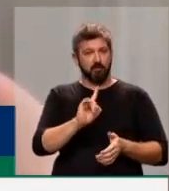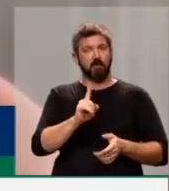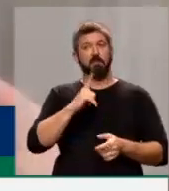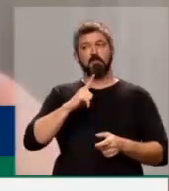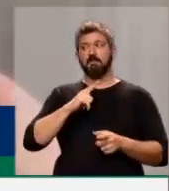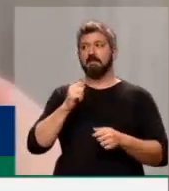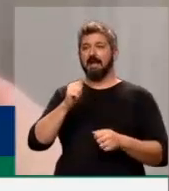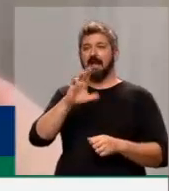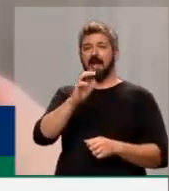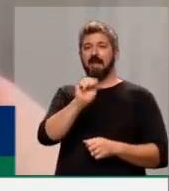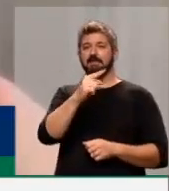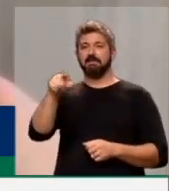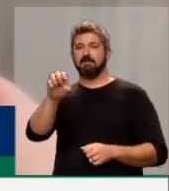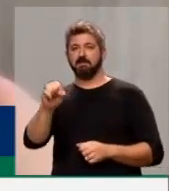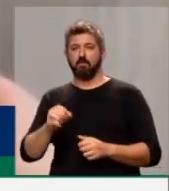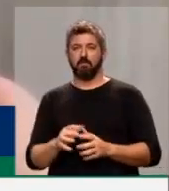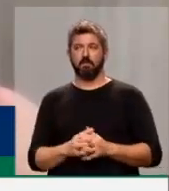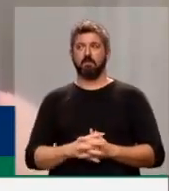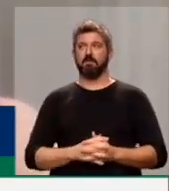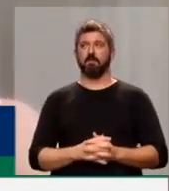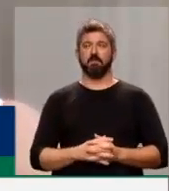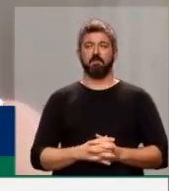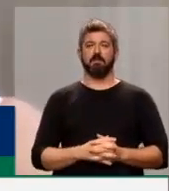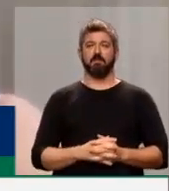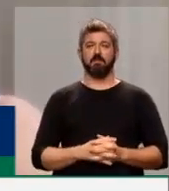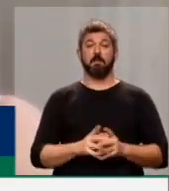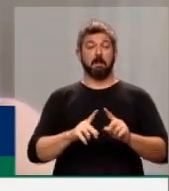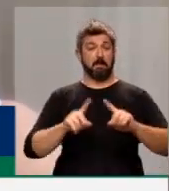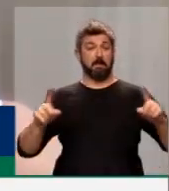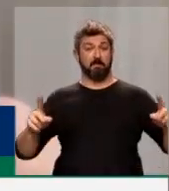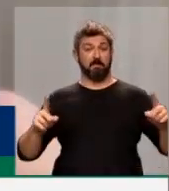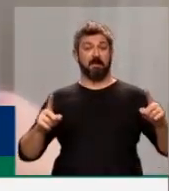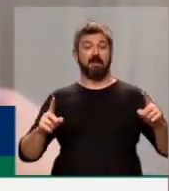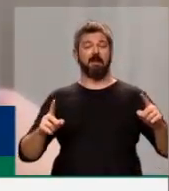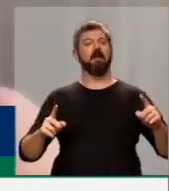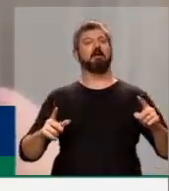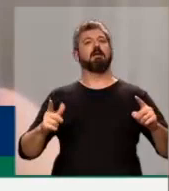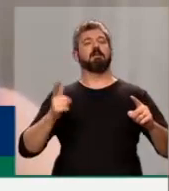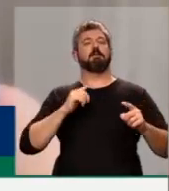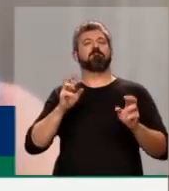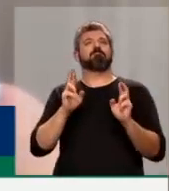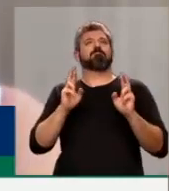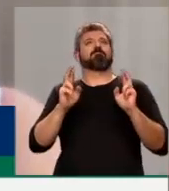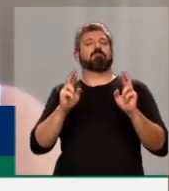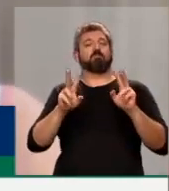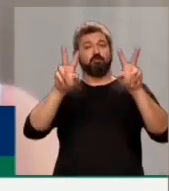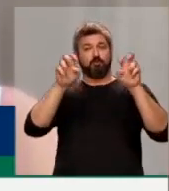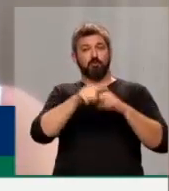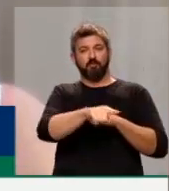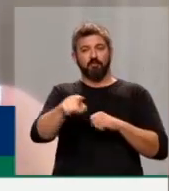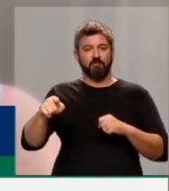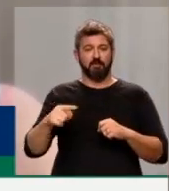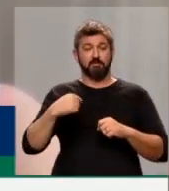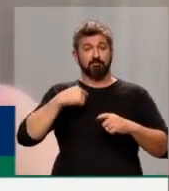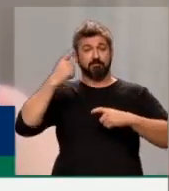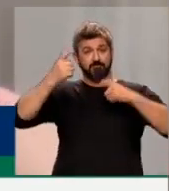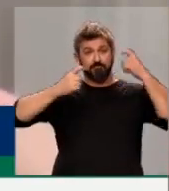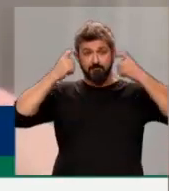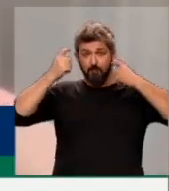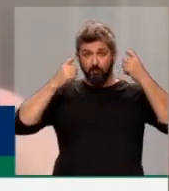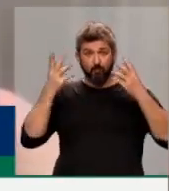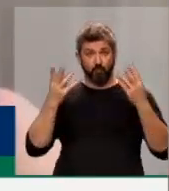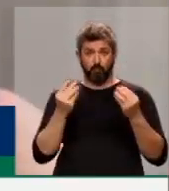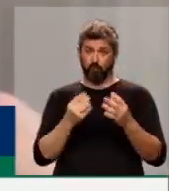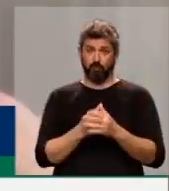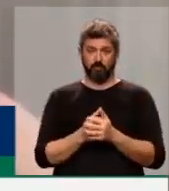sempre teve na ação no movimento social, mas a gente também criou uma grande expectativa sobre vocês. Eu me preocupo um pouco com isso, eu